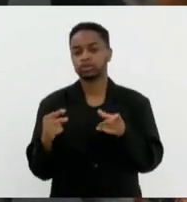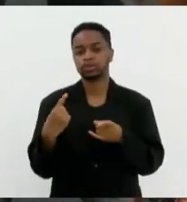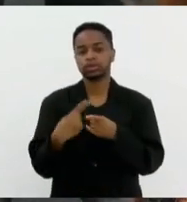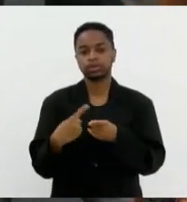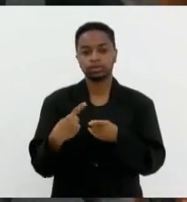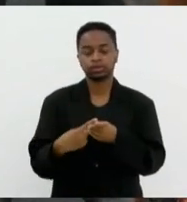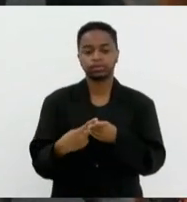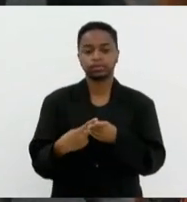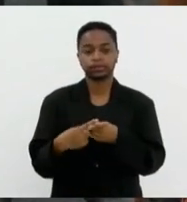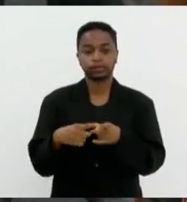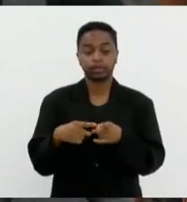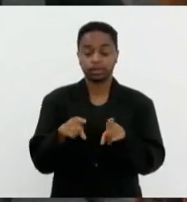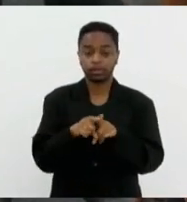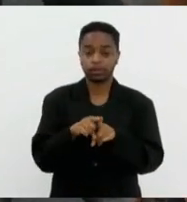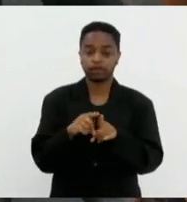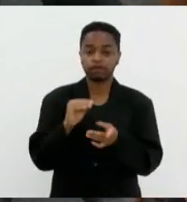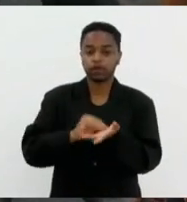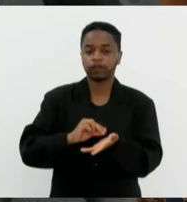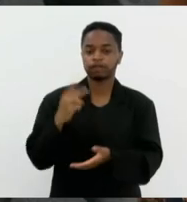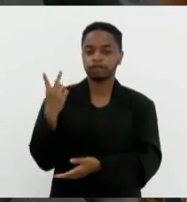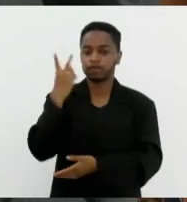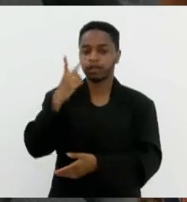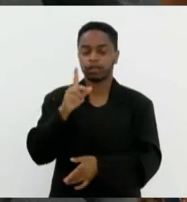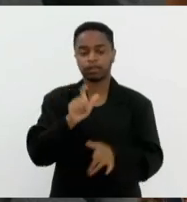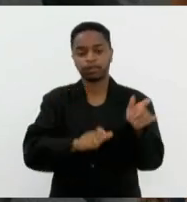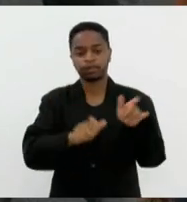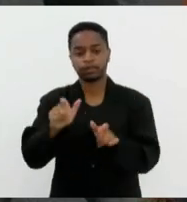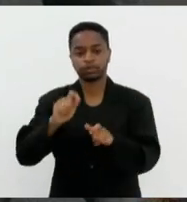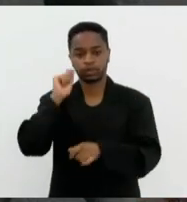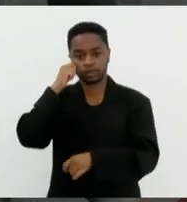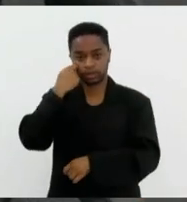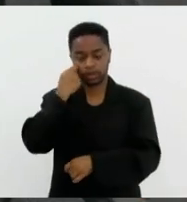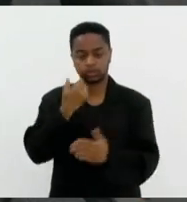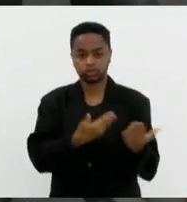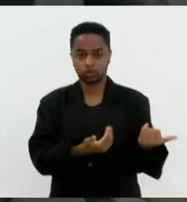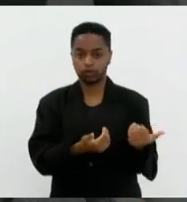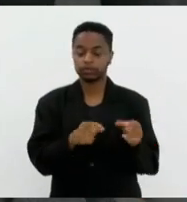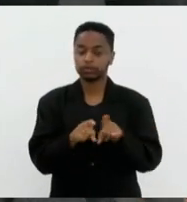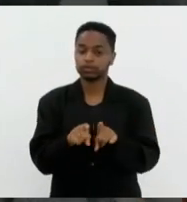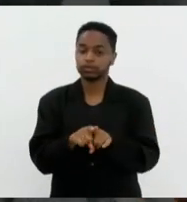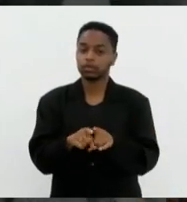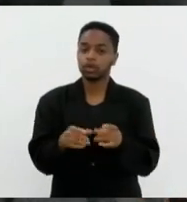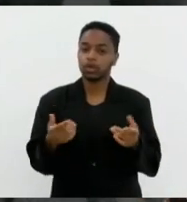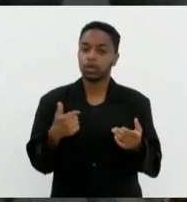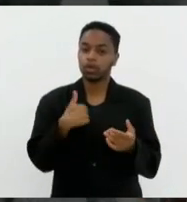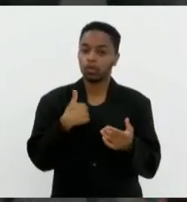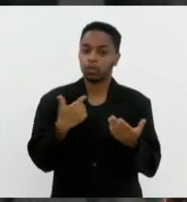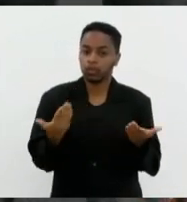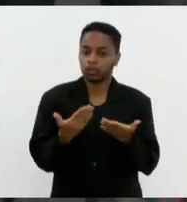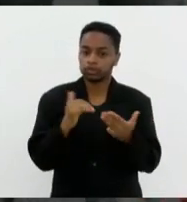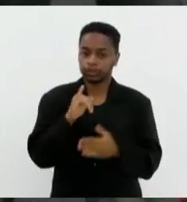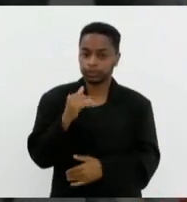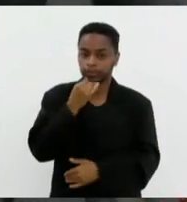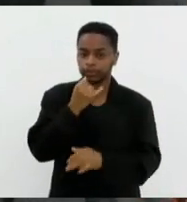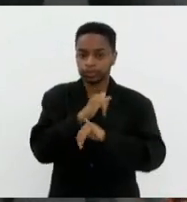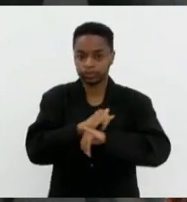da não valorização do jovem negro. Hoje, aproveito para dizer que hoje também tive num evento, junto com mães,